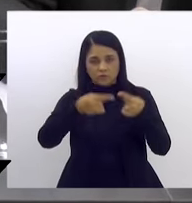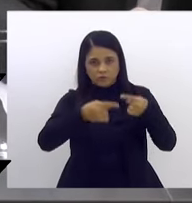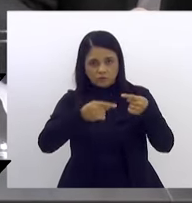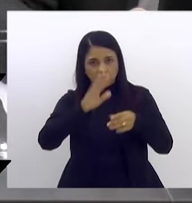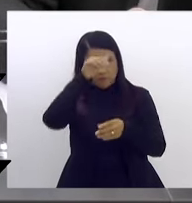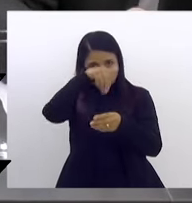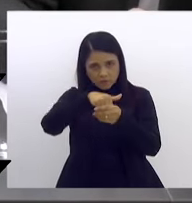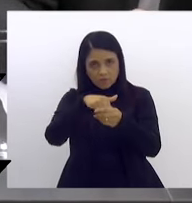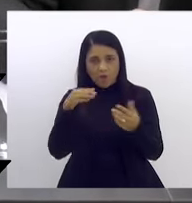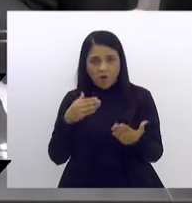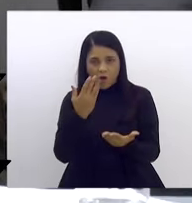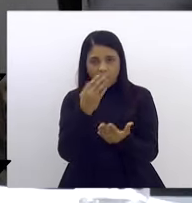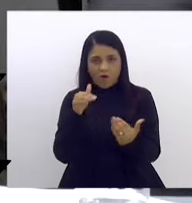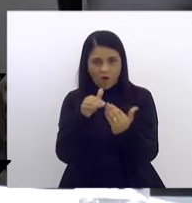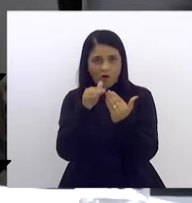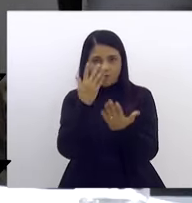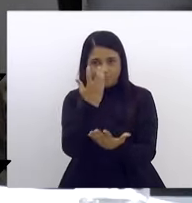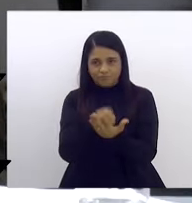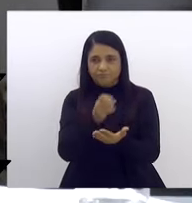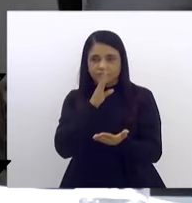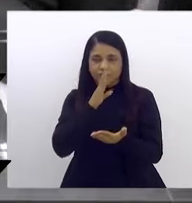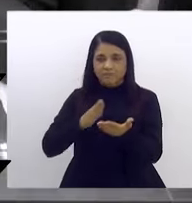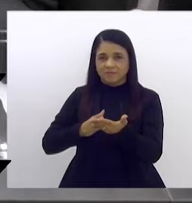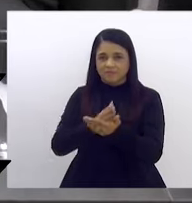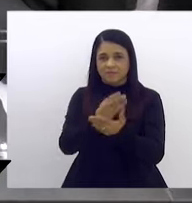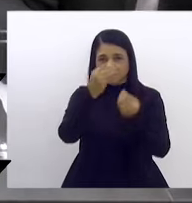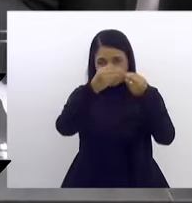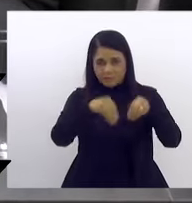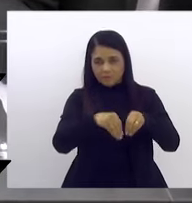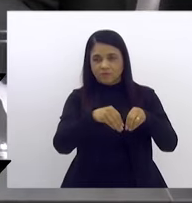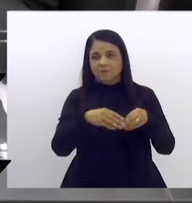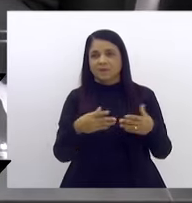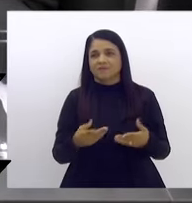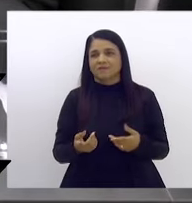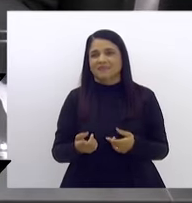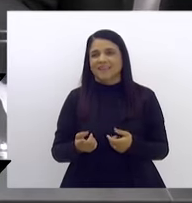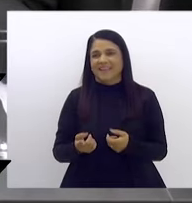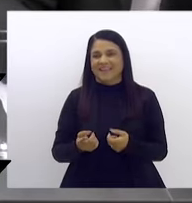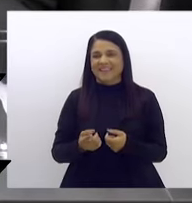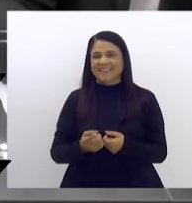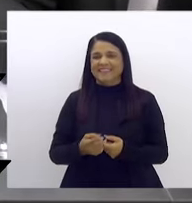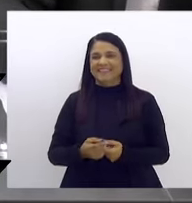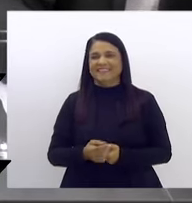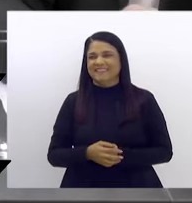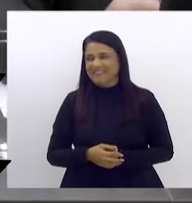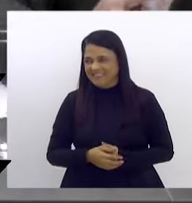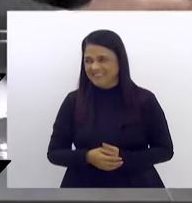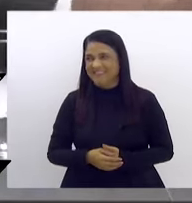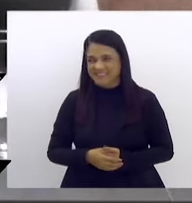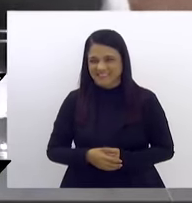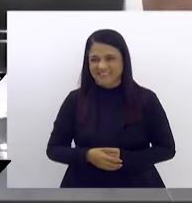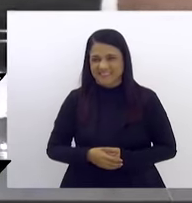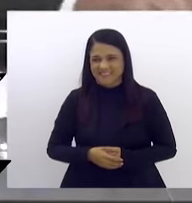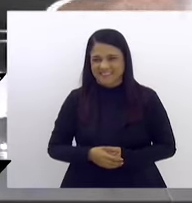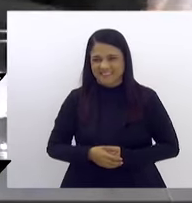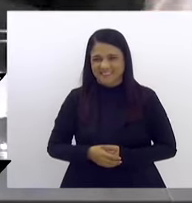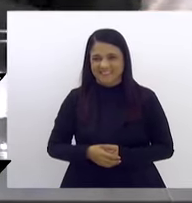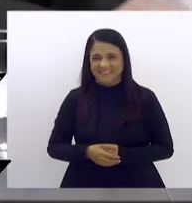que senhores acorda perman com estão aprovado pela prej devolv a presidência a vossa excelência Muito